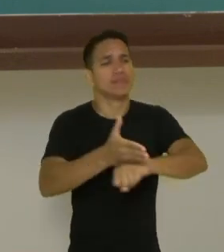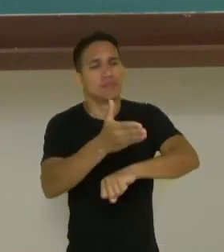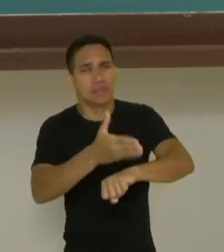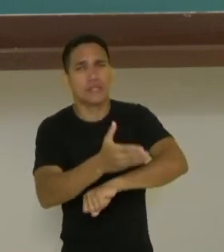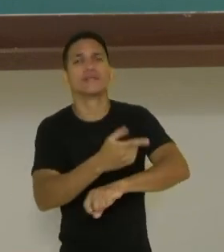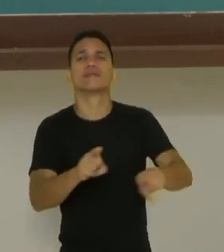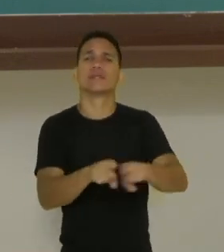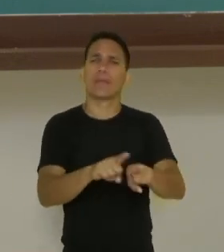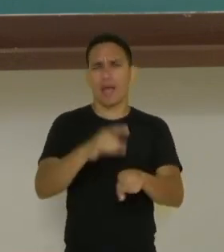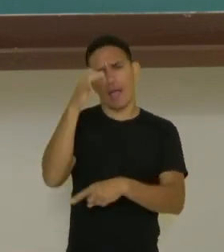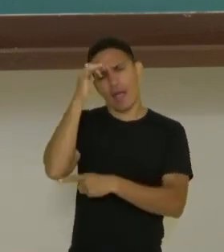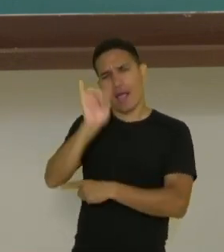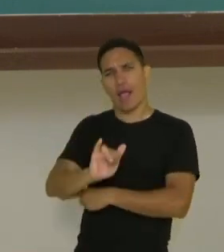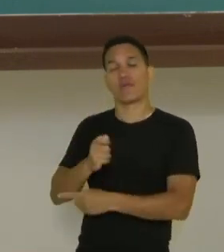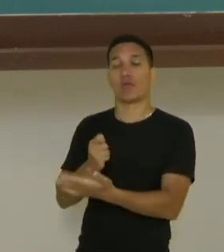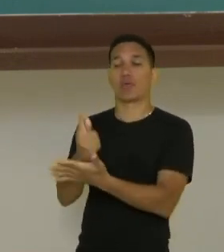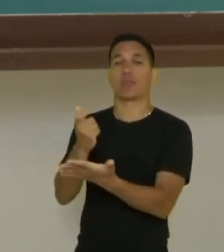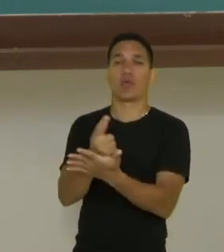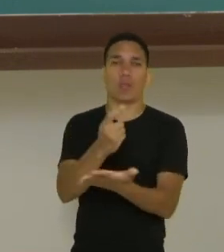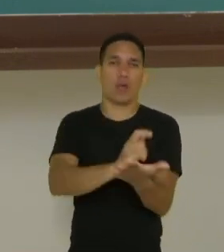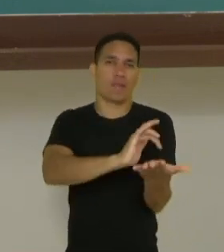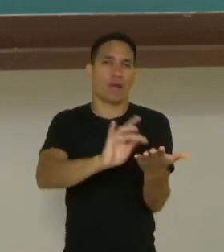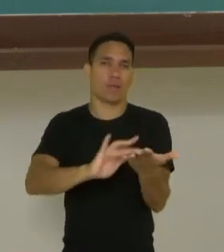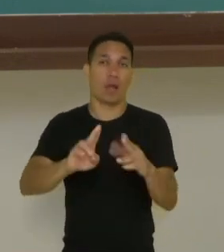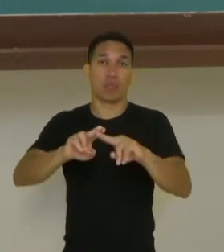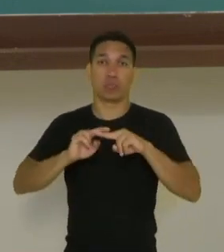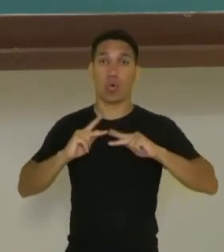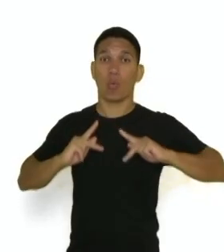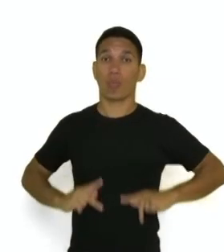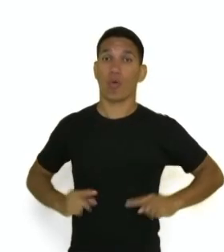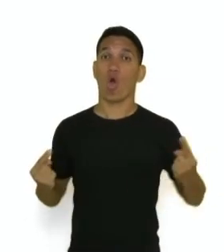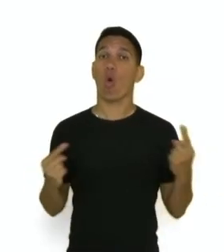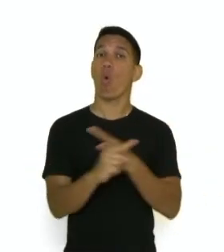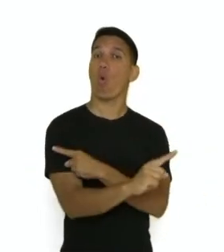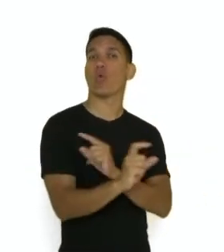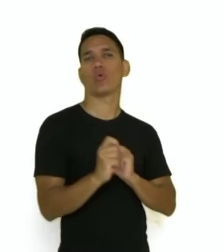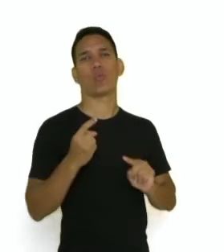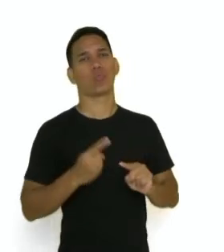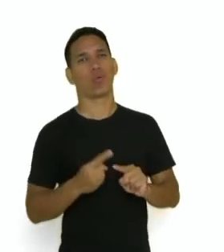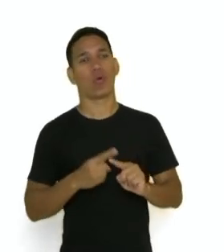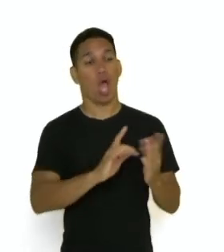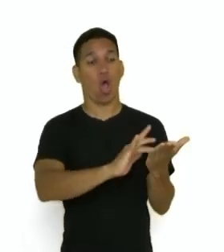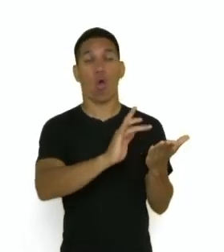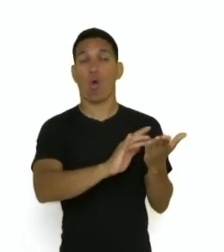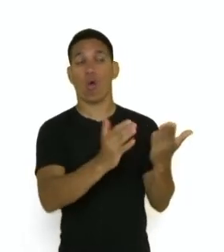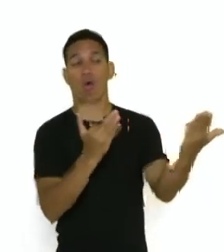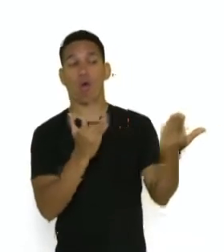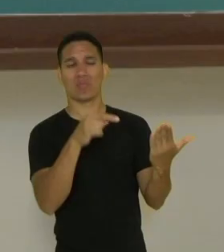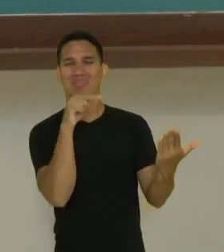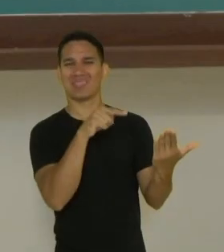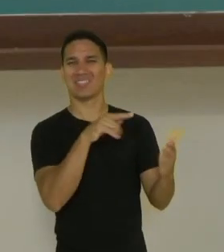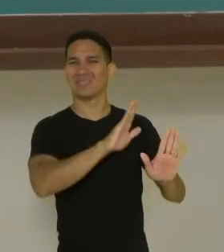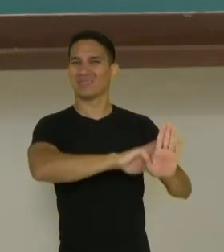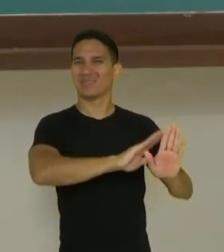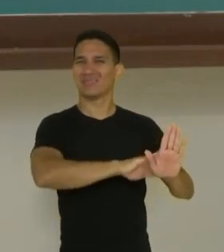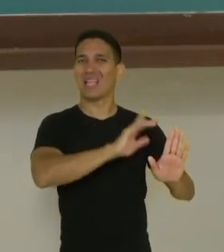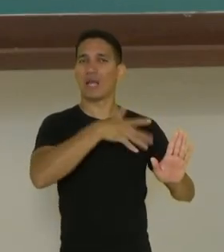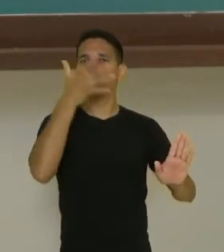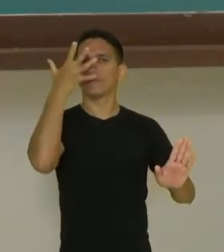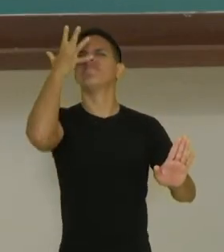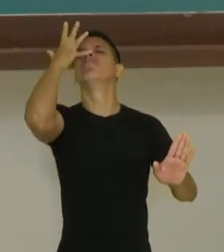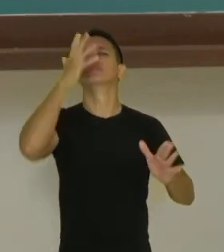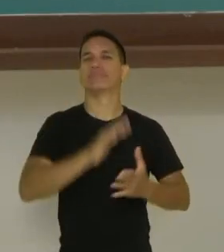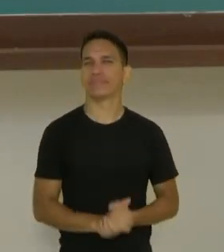evitar o consumismo. O posicionamento é contrário, pois o consumismo é comparado com uma atitude de egoísmo,